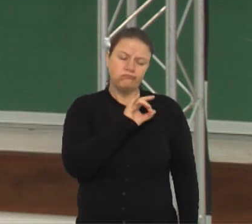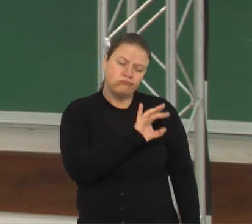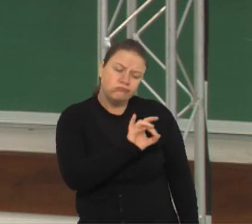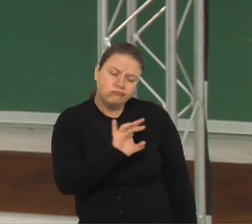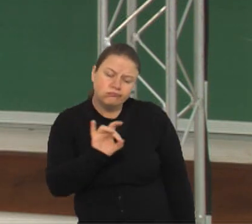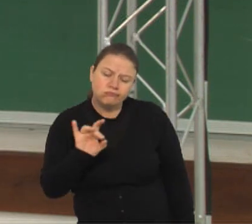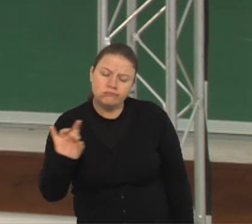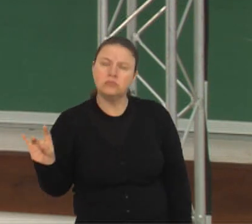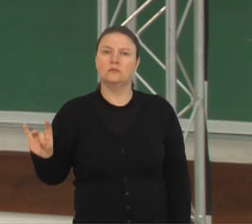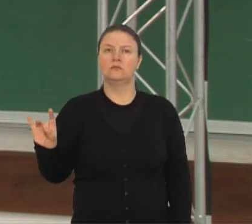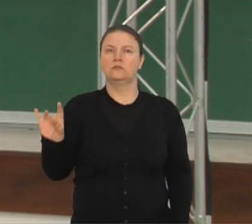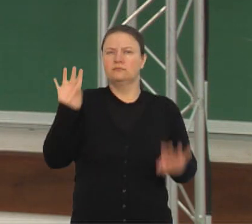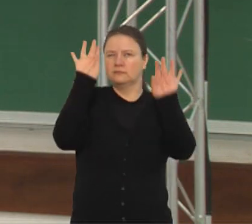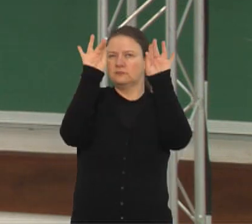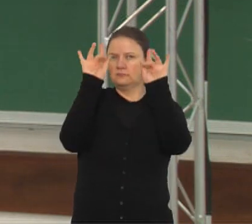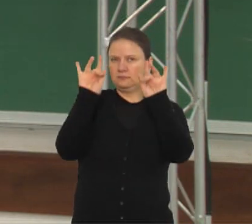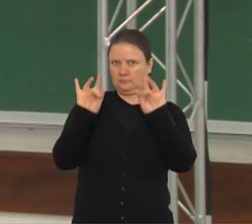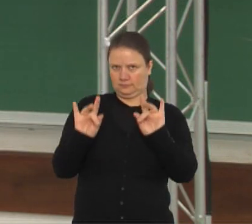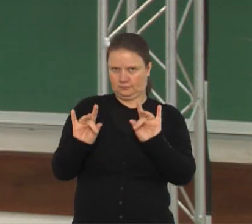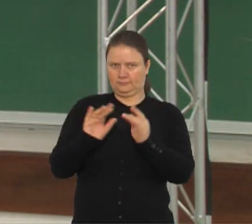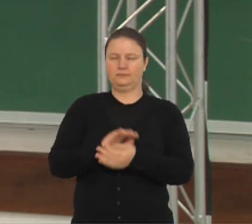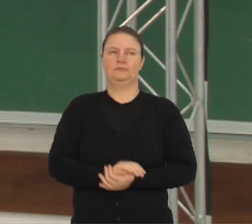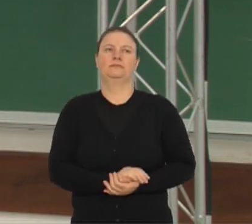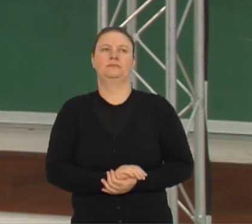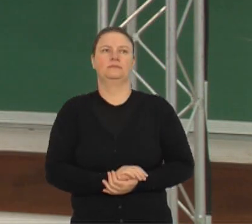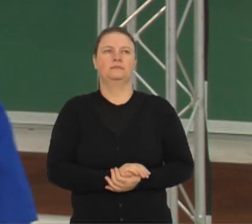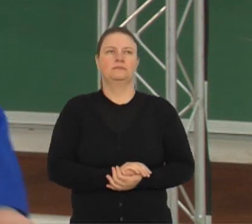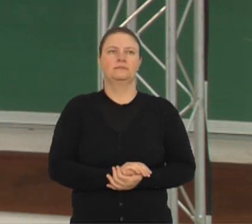esses os detalhes.